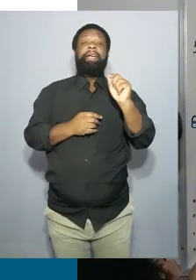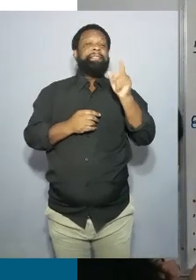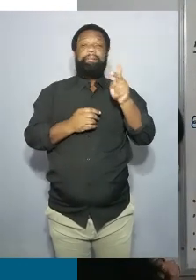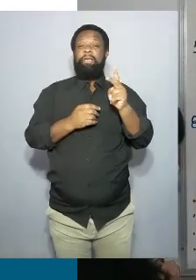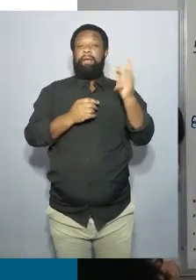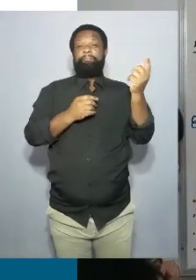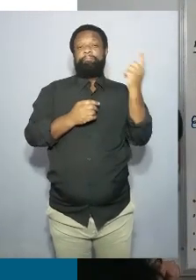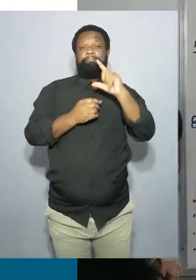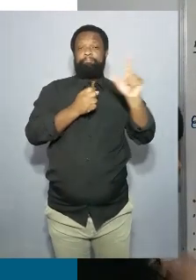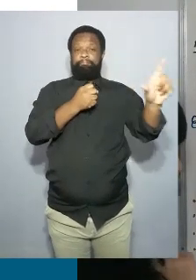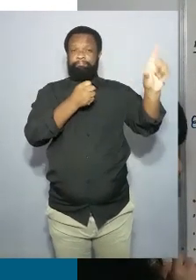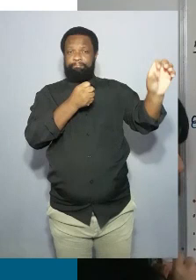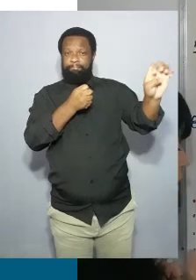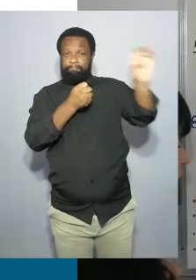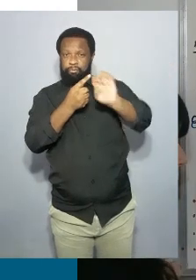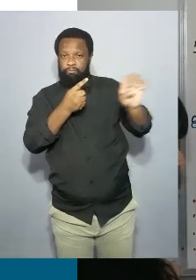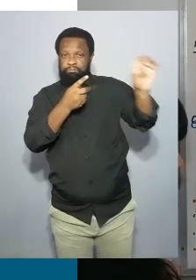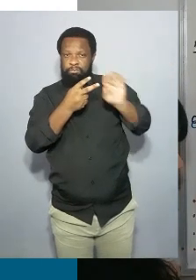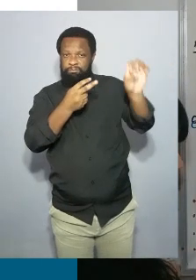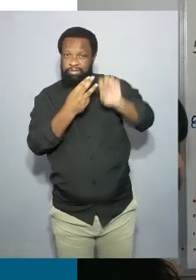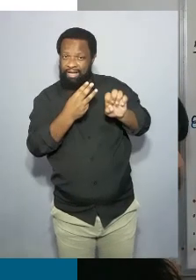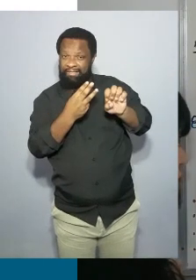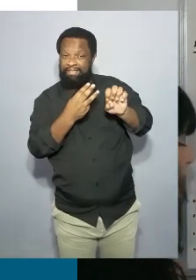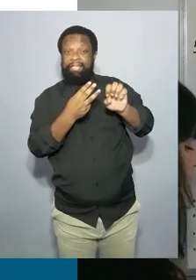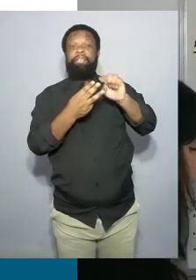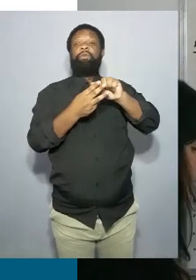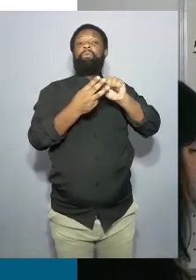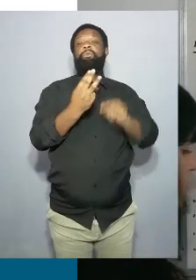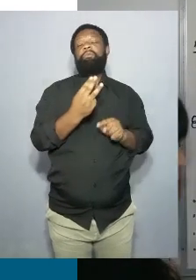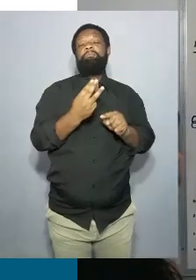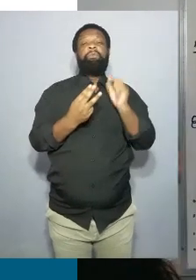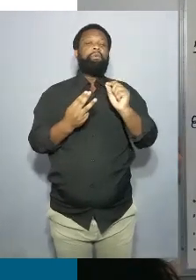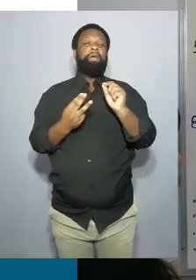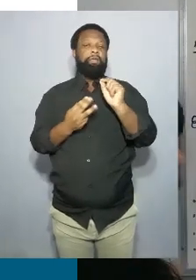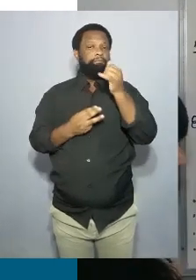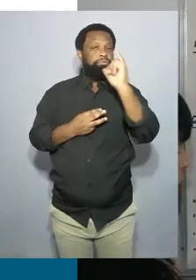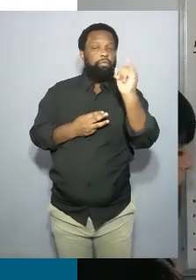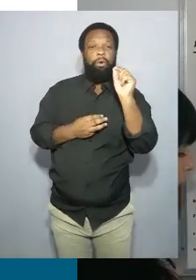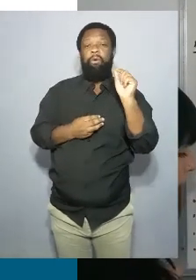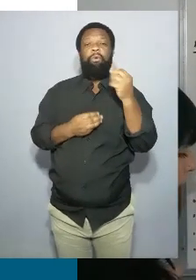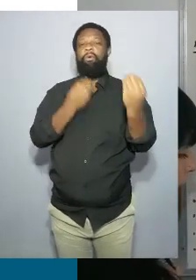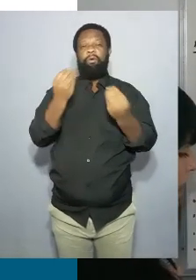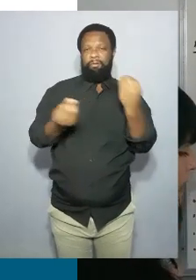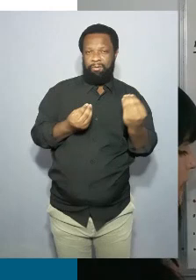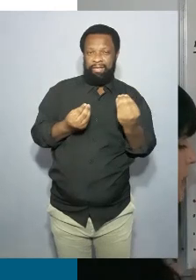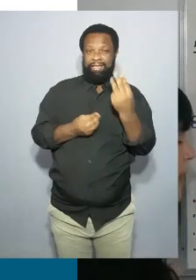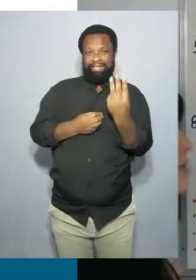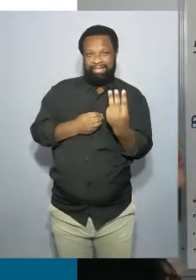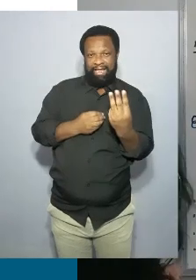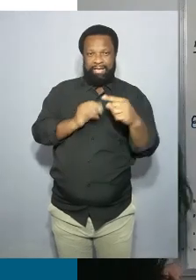de ganhar 3 elétrons, então quando ele ganha esses 3 elétrons, ele fica então com uma